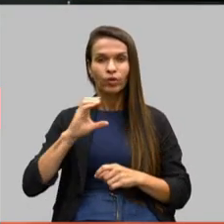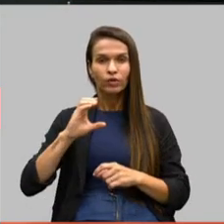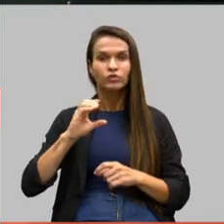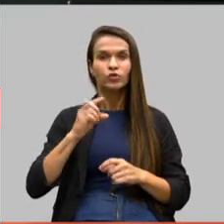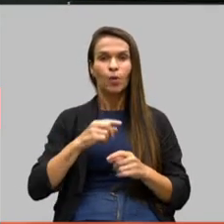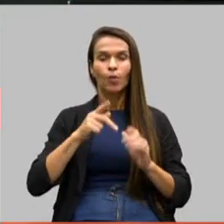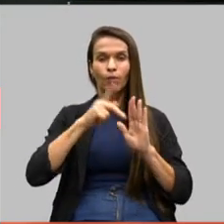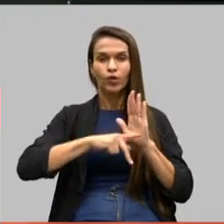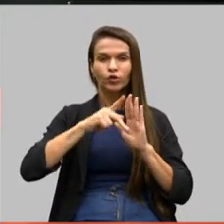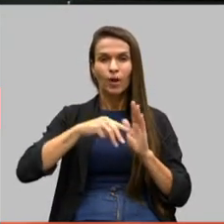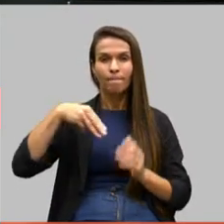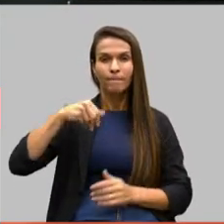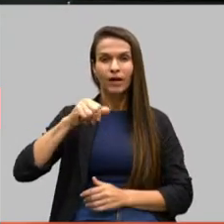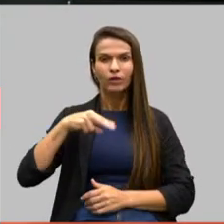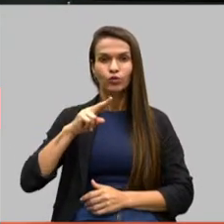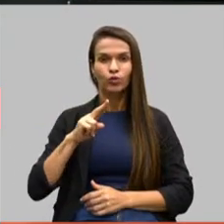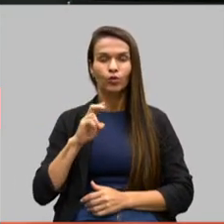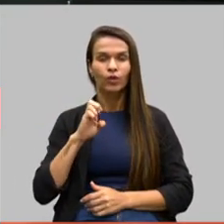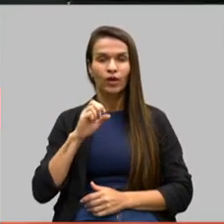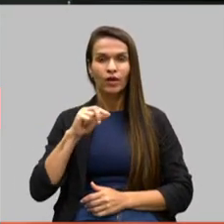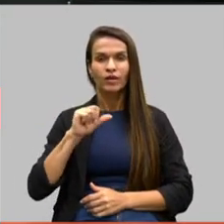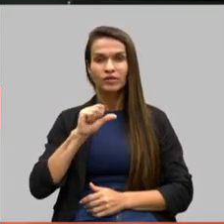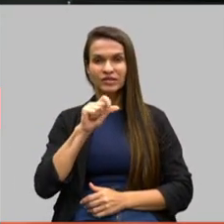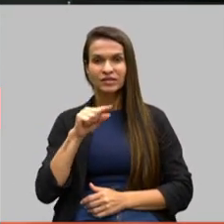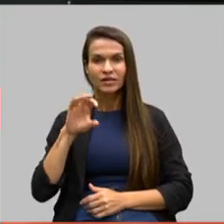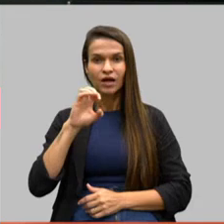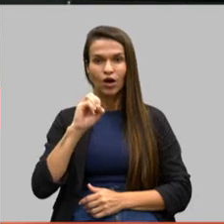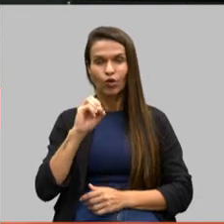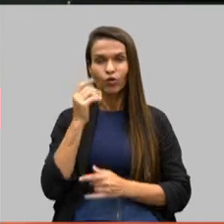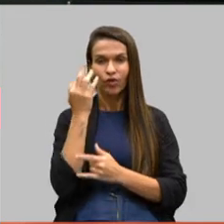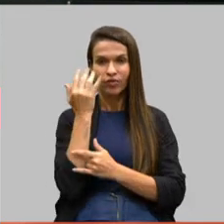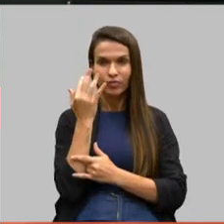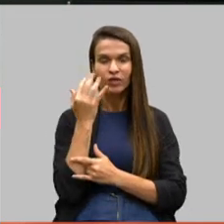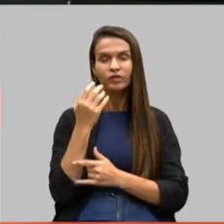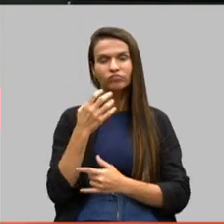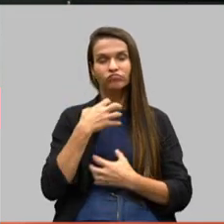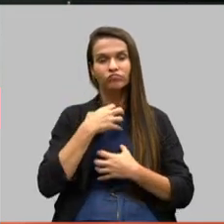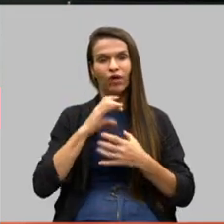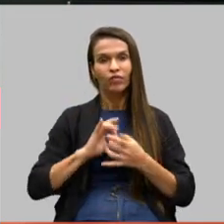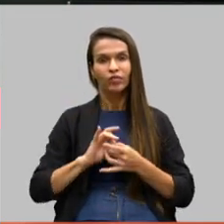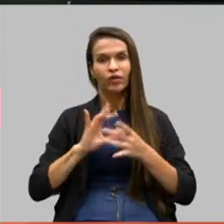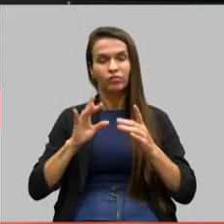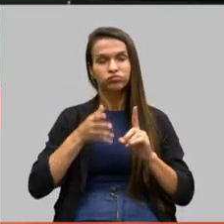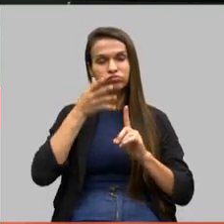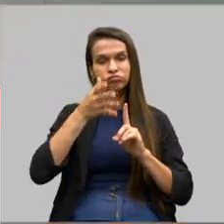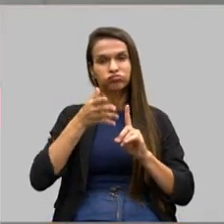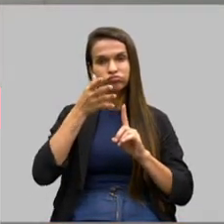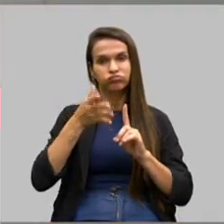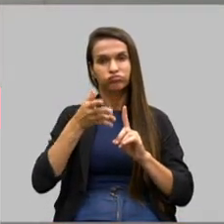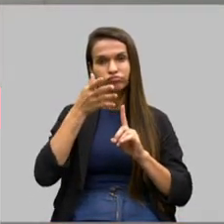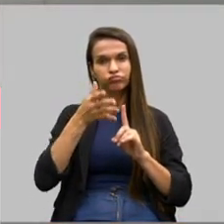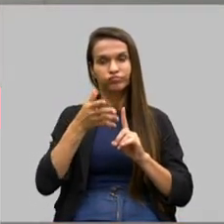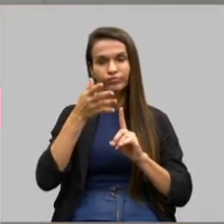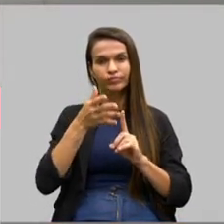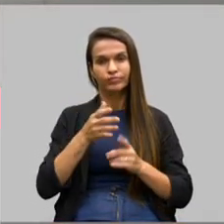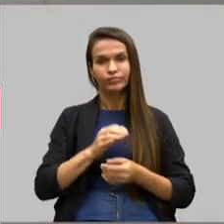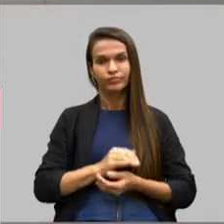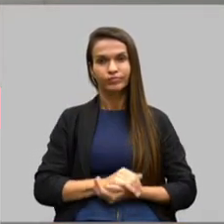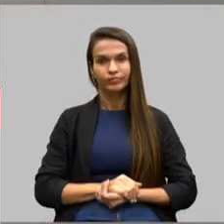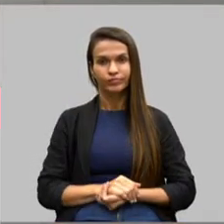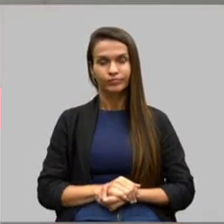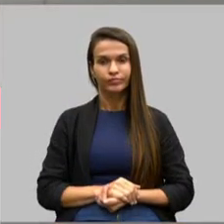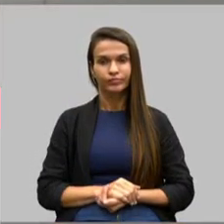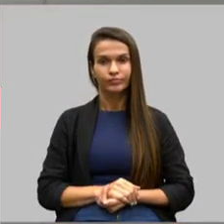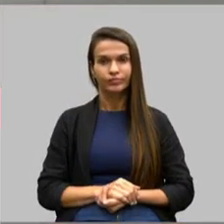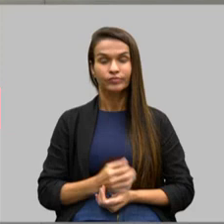Manuelzão, UFMG, para que fique à vontade também, para que se faça a sua apresentação. Bom dia,